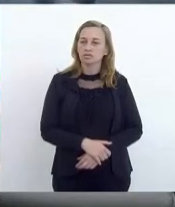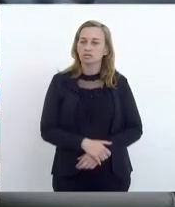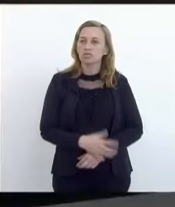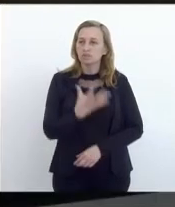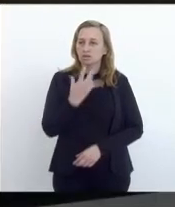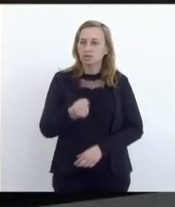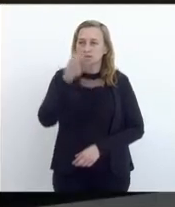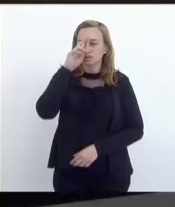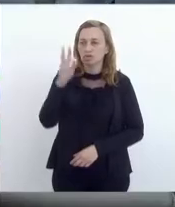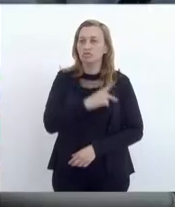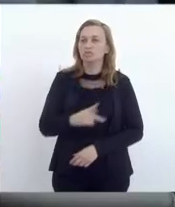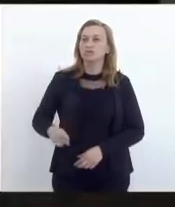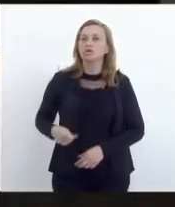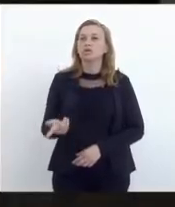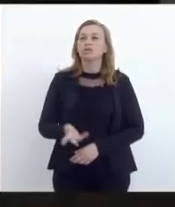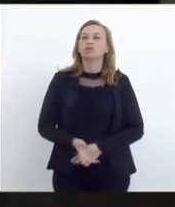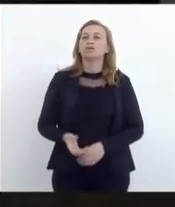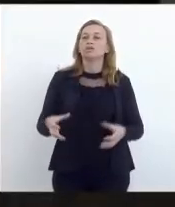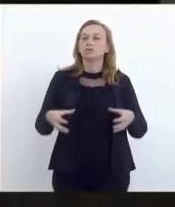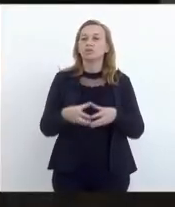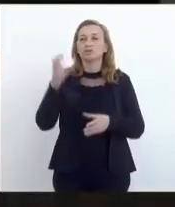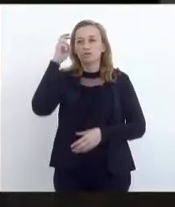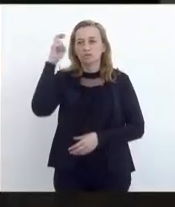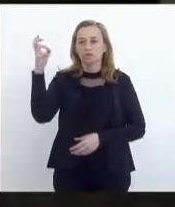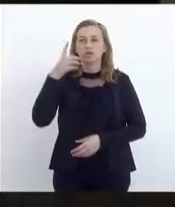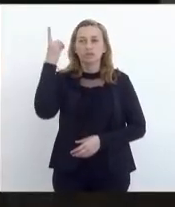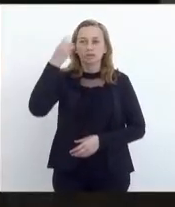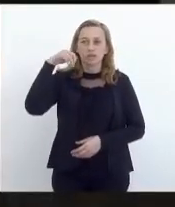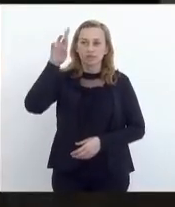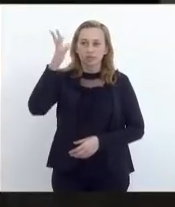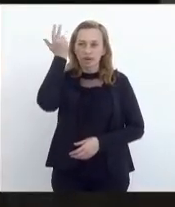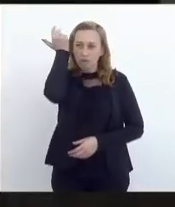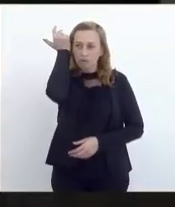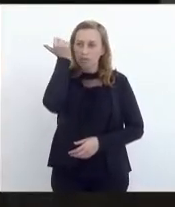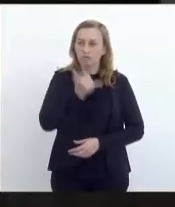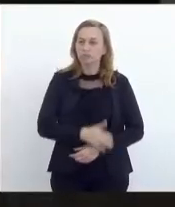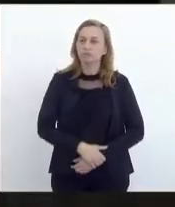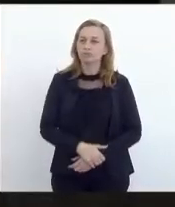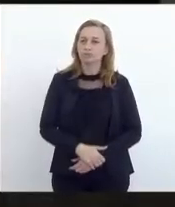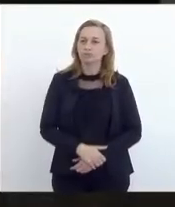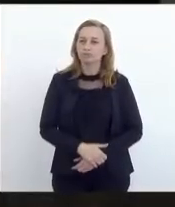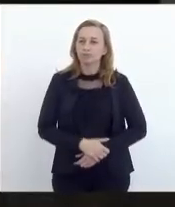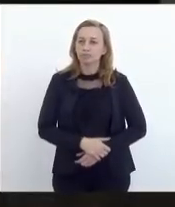Parecer favorável. Pela Comissão de Cultura, deputado Eliomar Coelho.